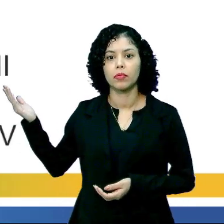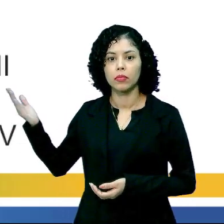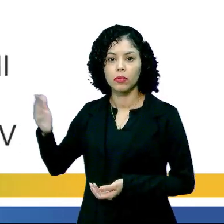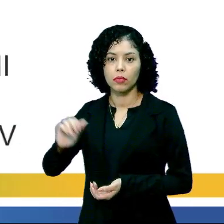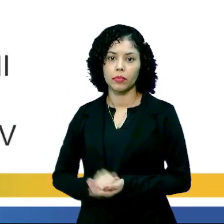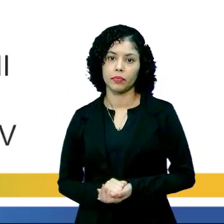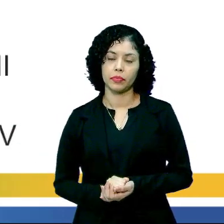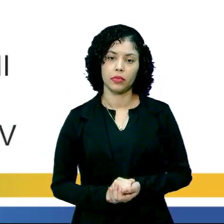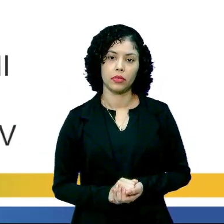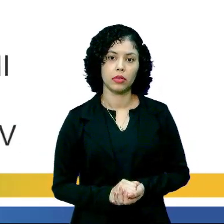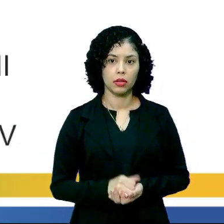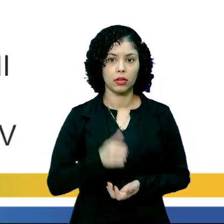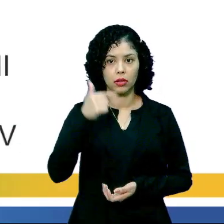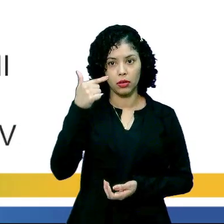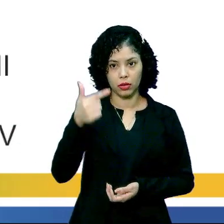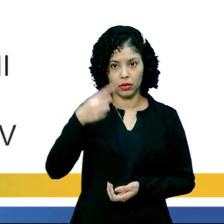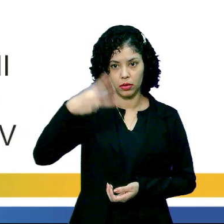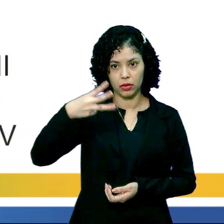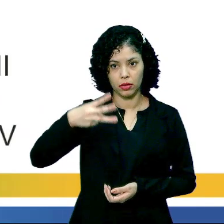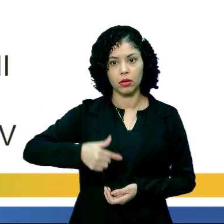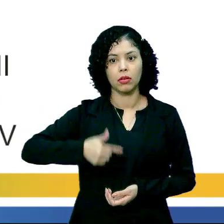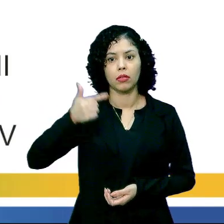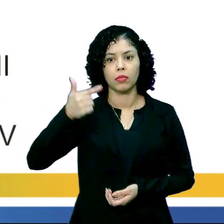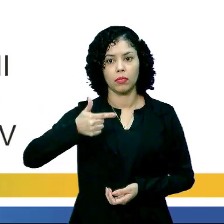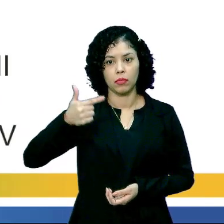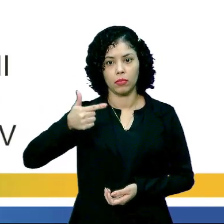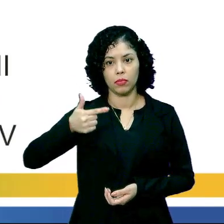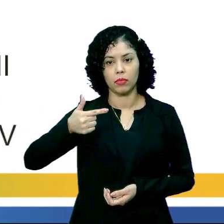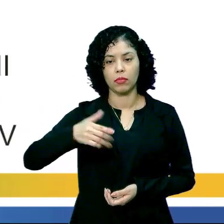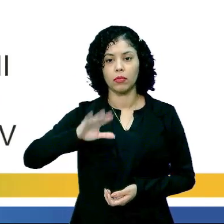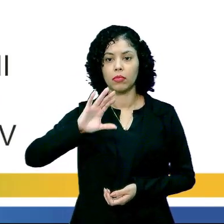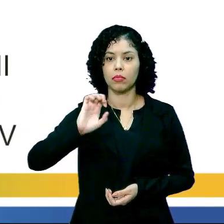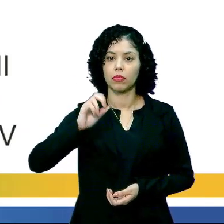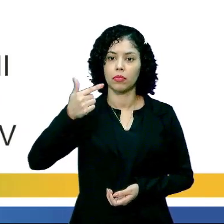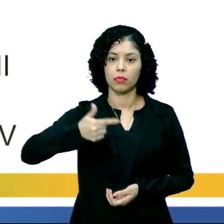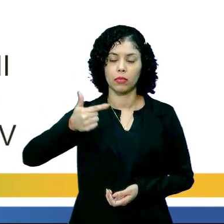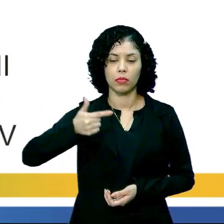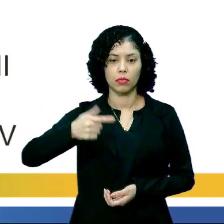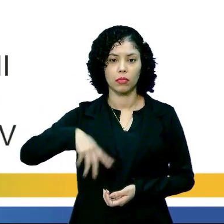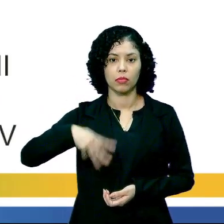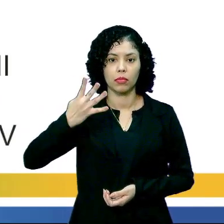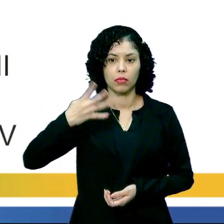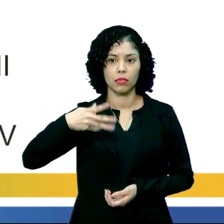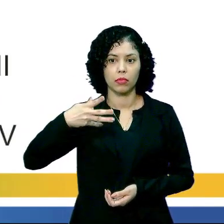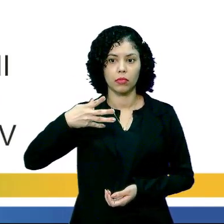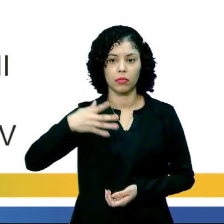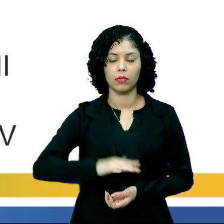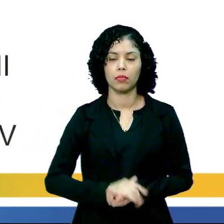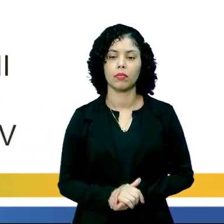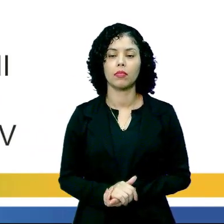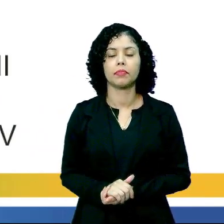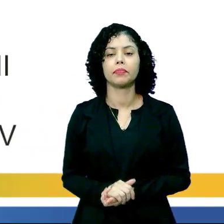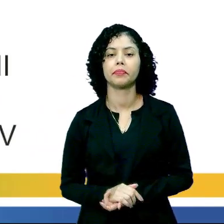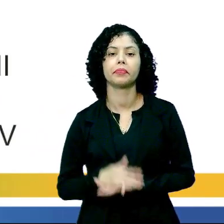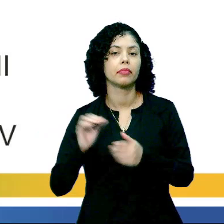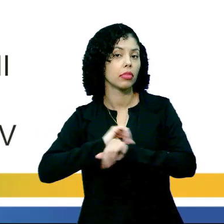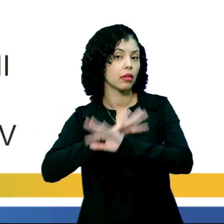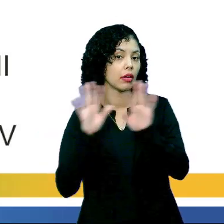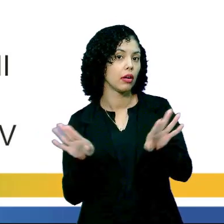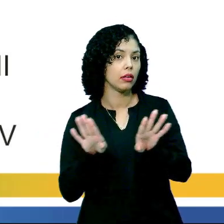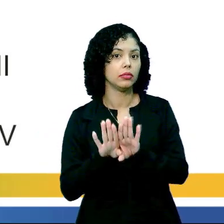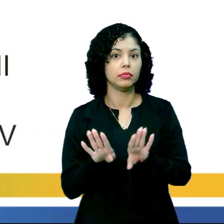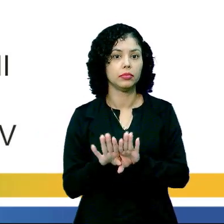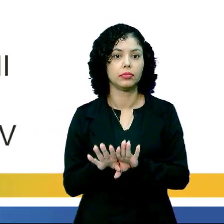hidróxido de Ferro 2 hidróxido de Ferro 3 hidróxido de estranho 2 e hidróxido de estanho quatro e isso claro